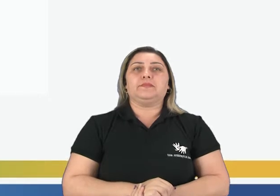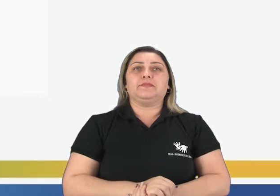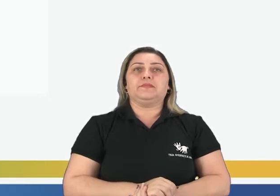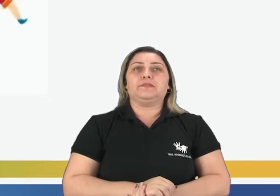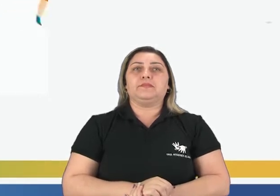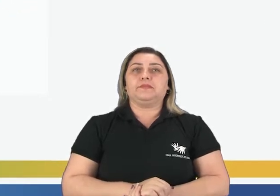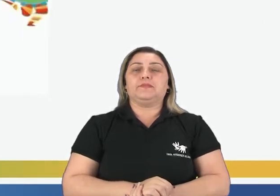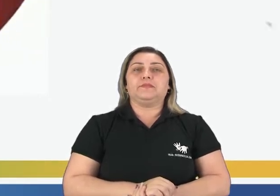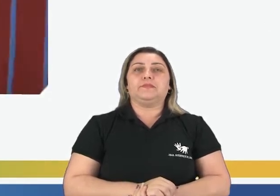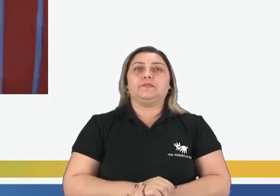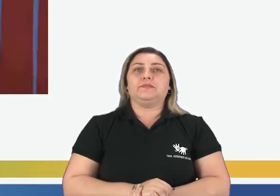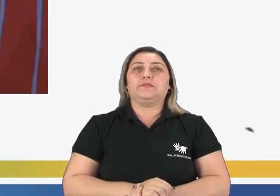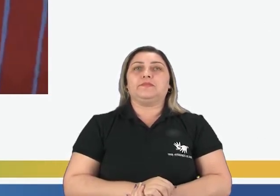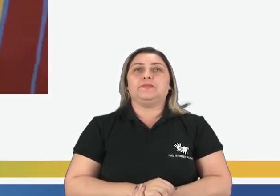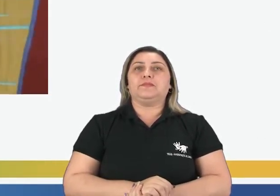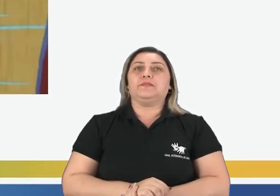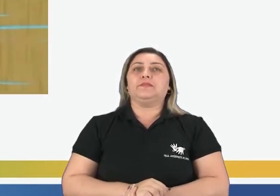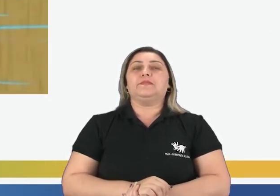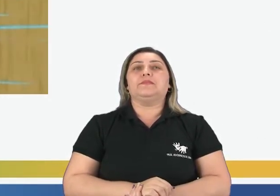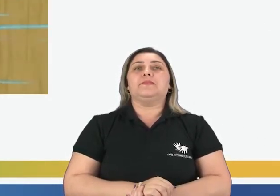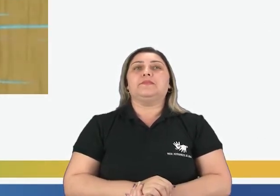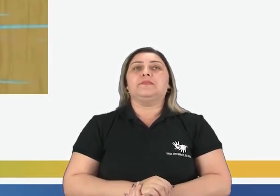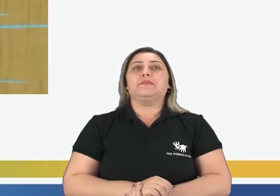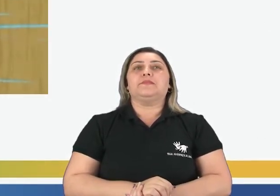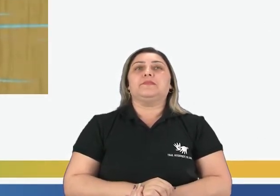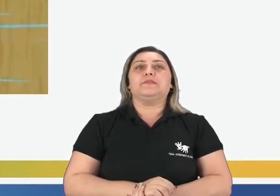Palavra cantada!